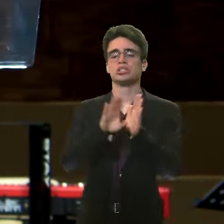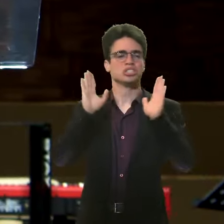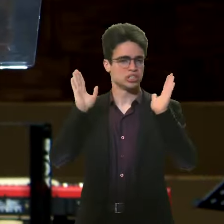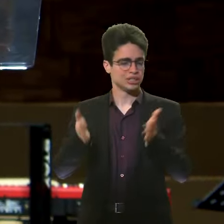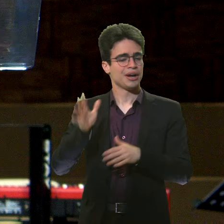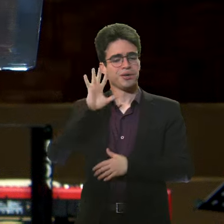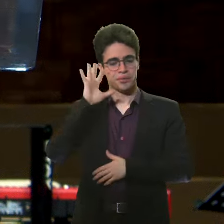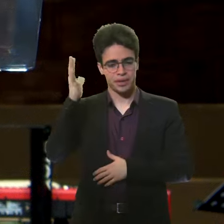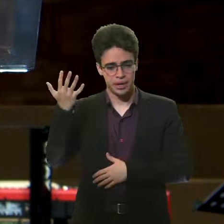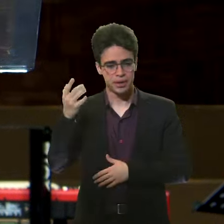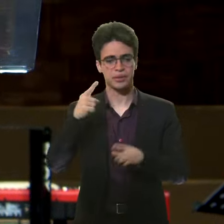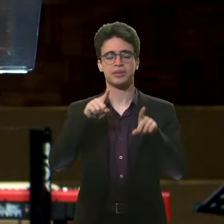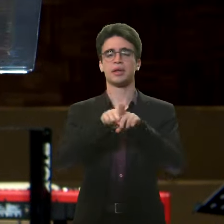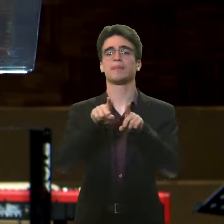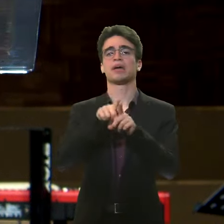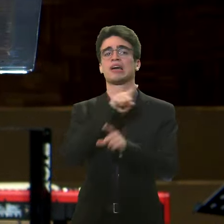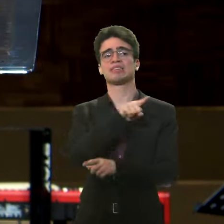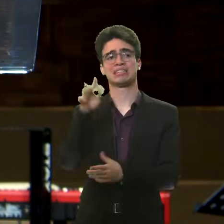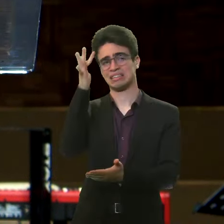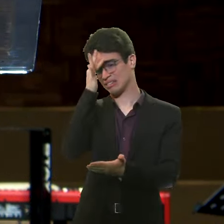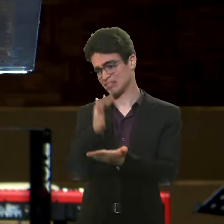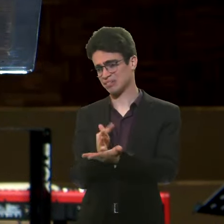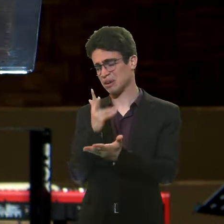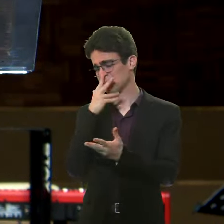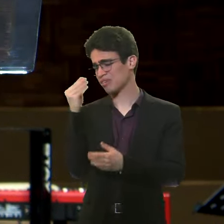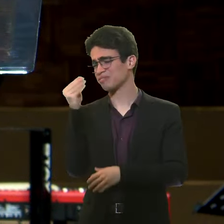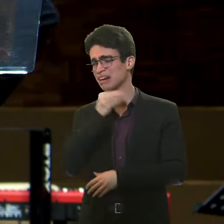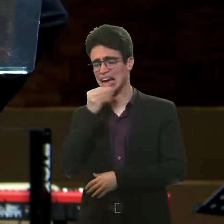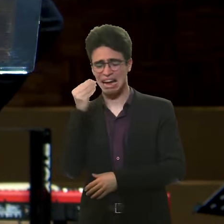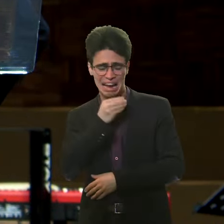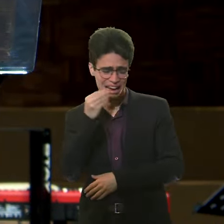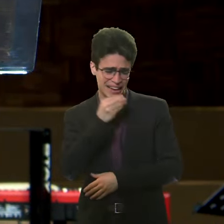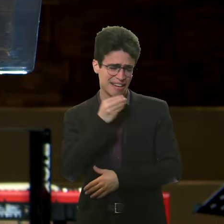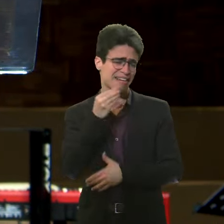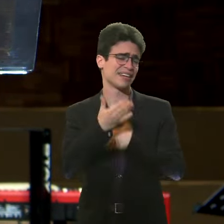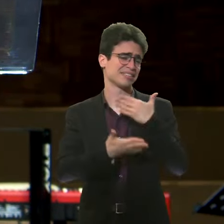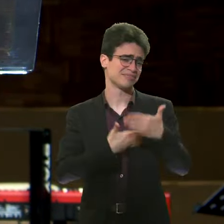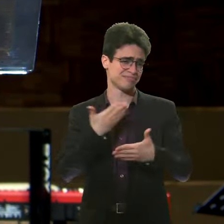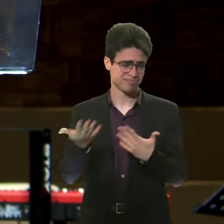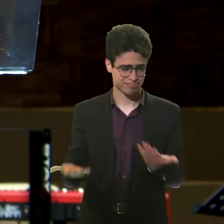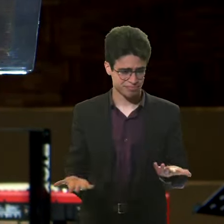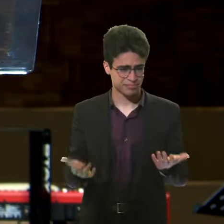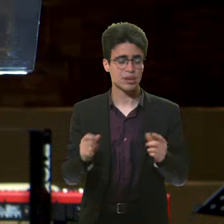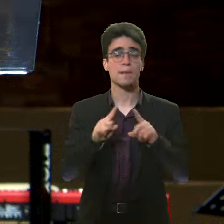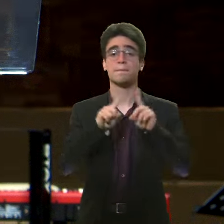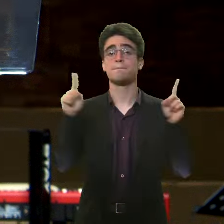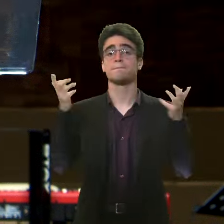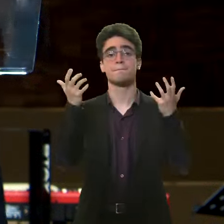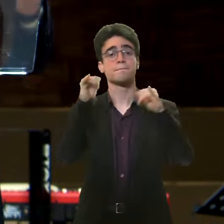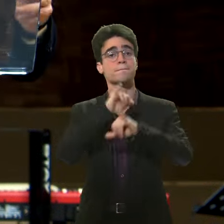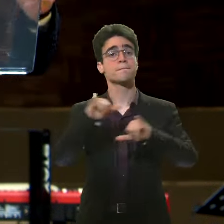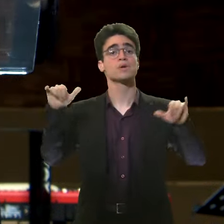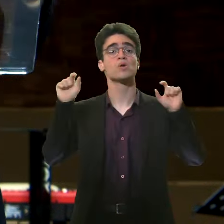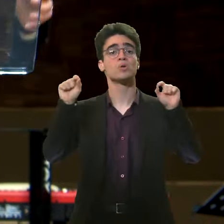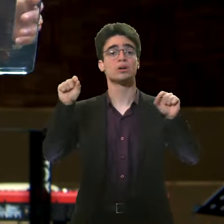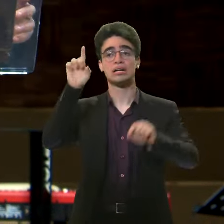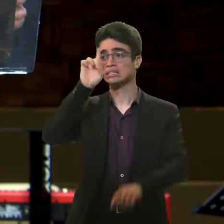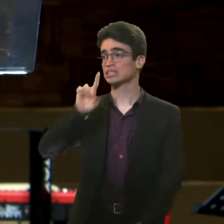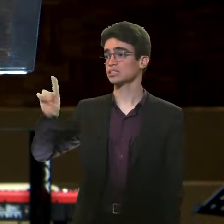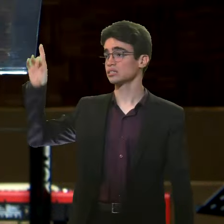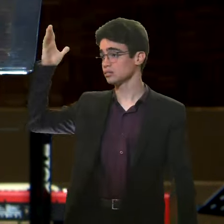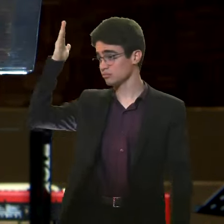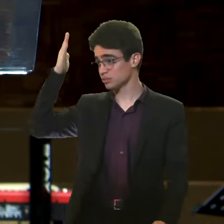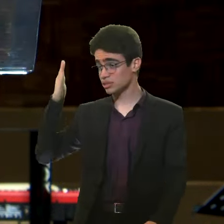aconteceu, e a sua fé está abalada, ou foi abalada. Mas eu quero te dizer, na presença de